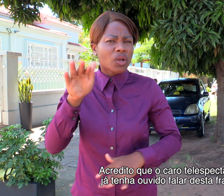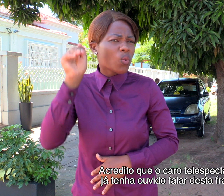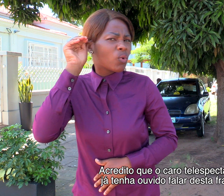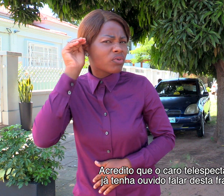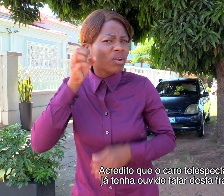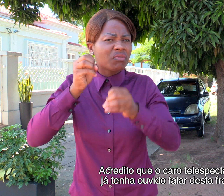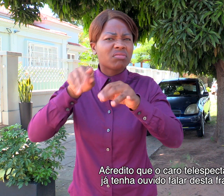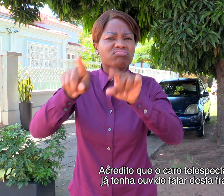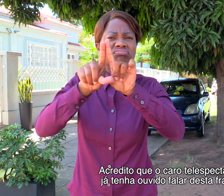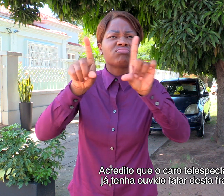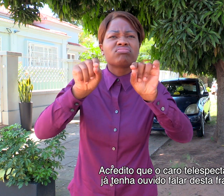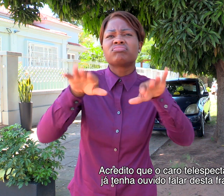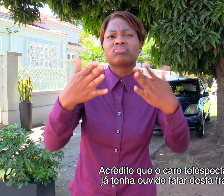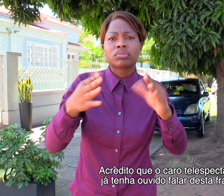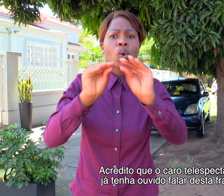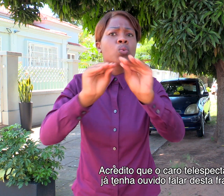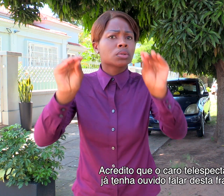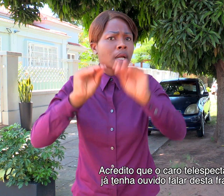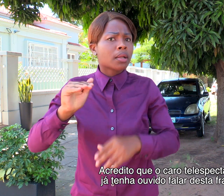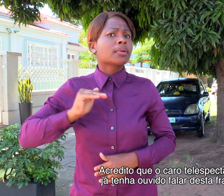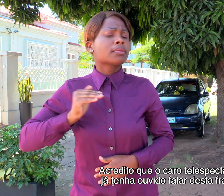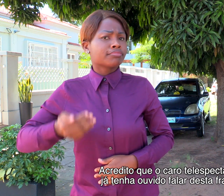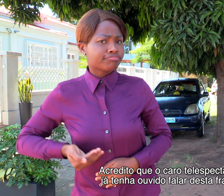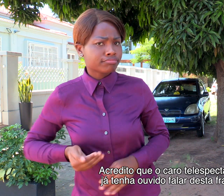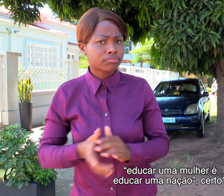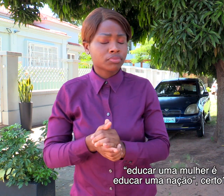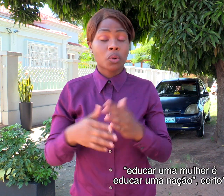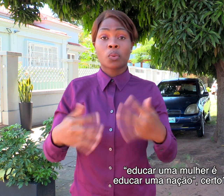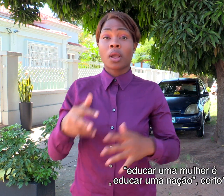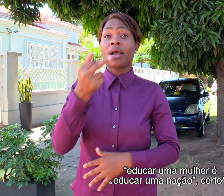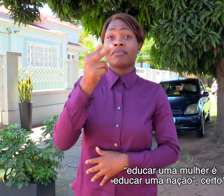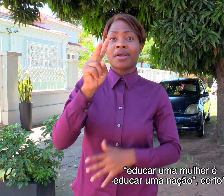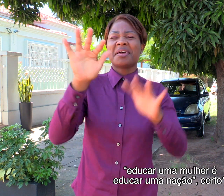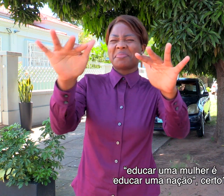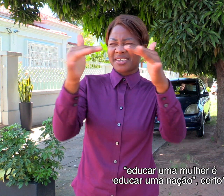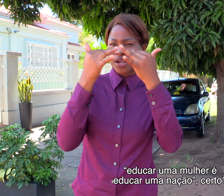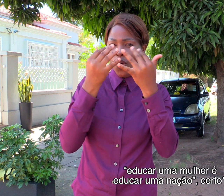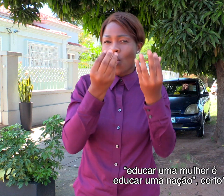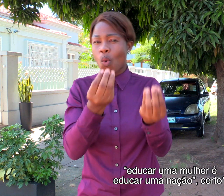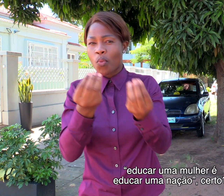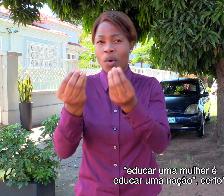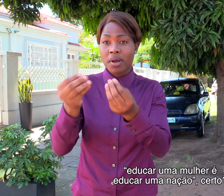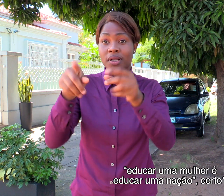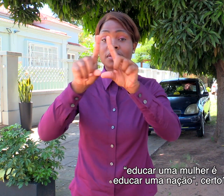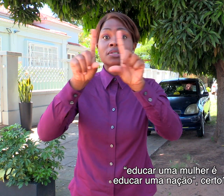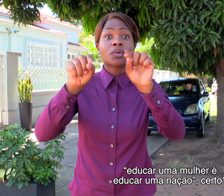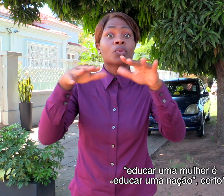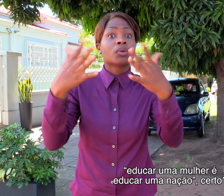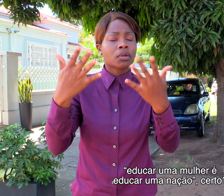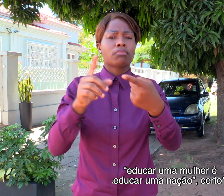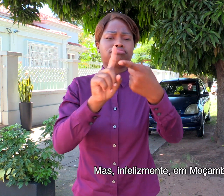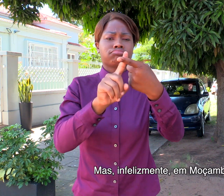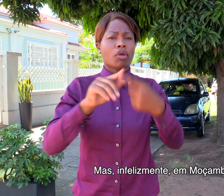Acredito que o caro telespetador já tenha ouvido falar desta frase, educar uma mulher é educar uma nação,